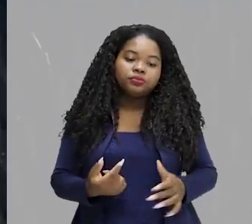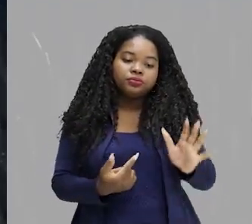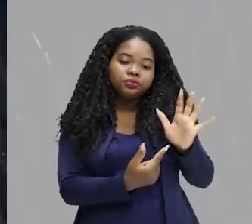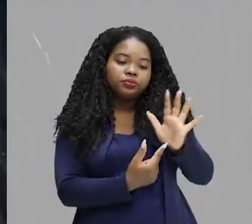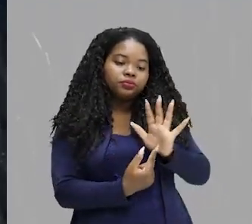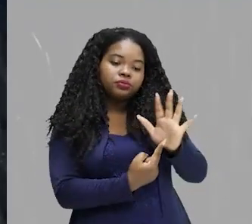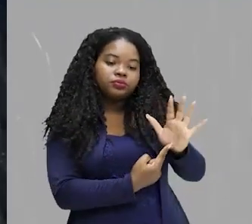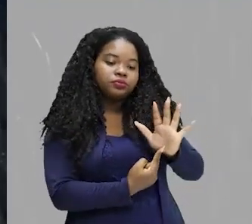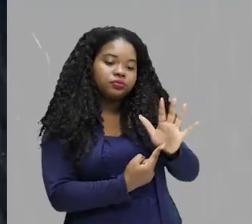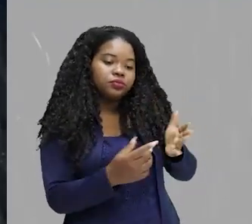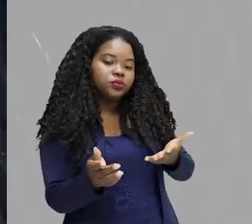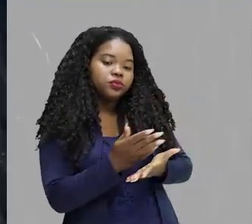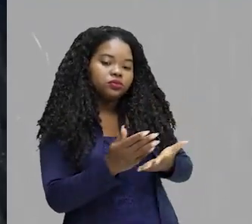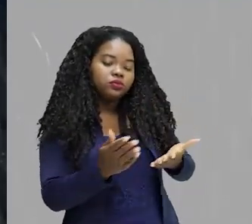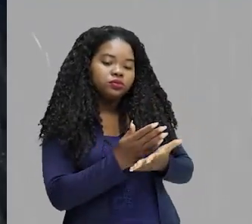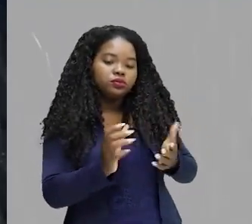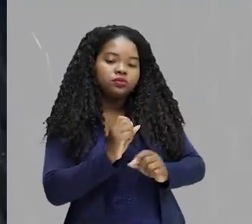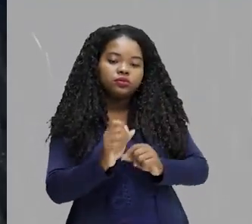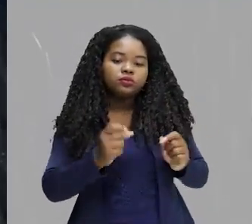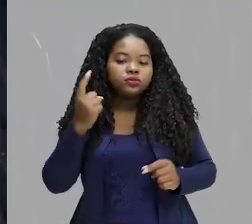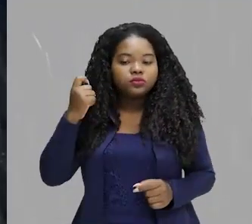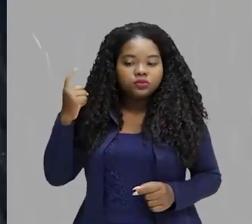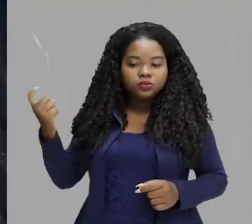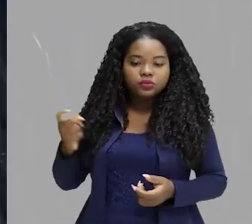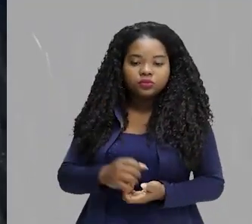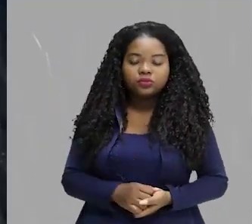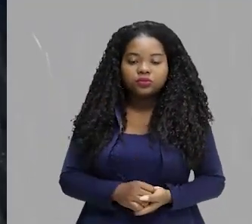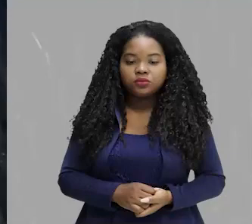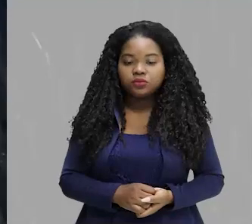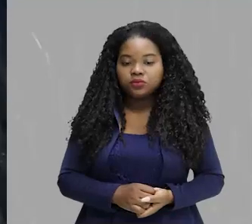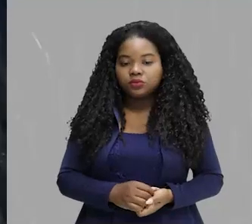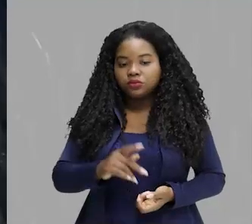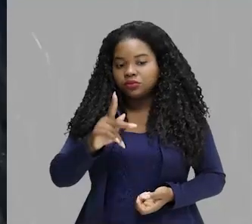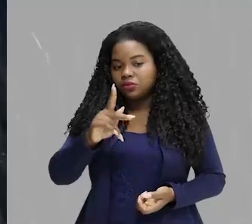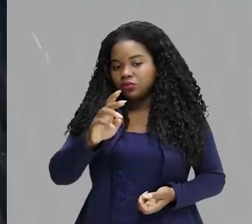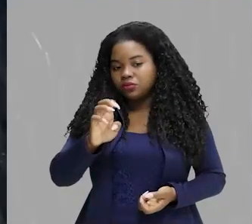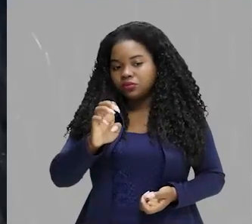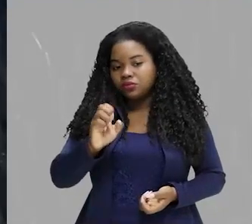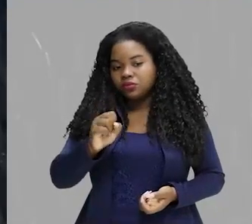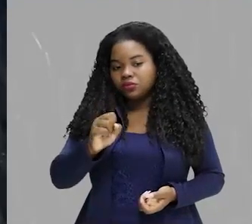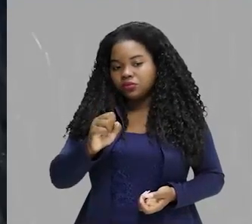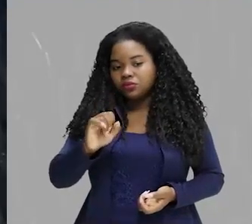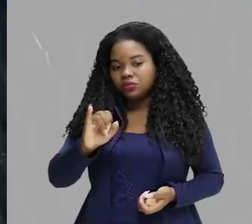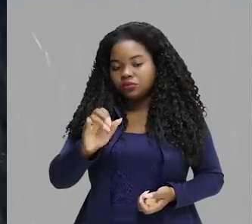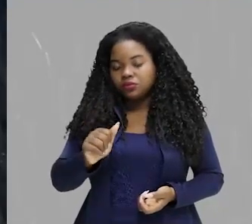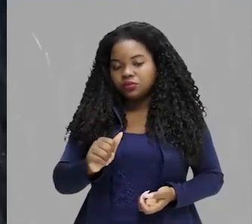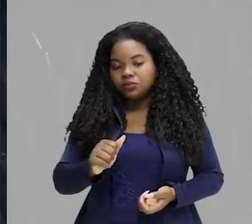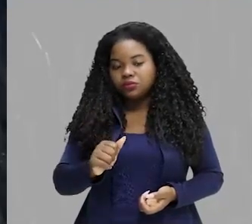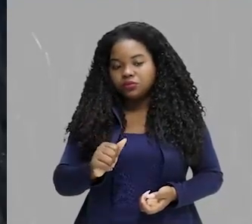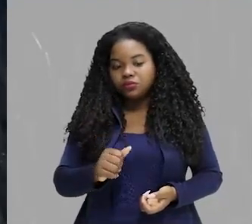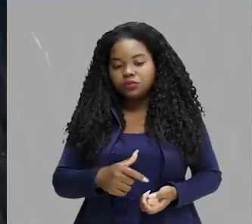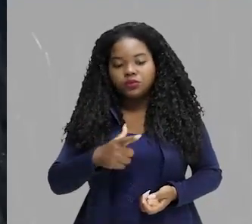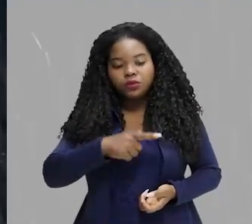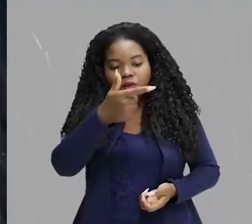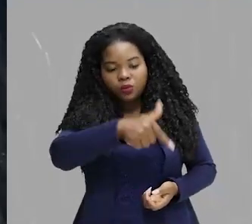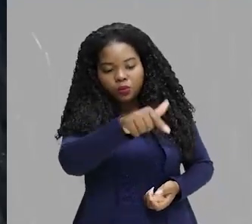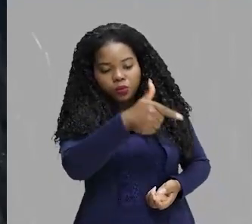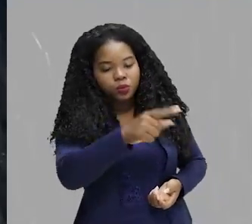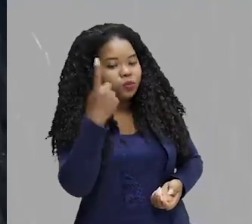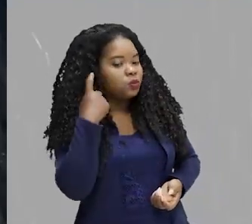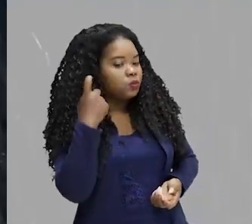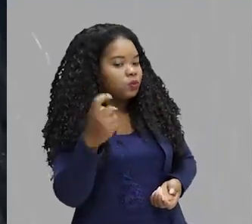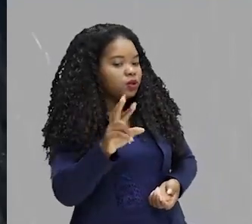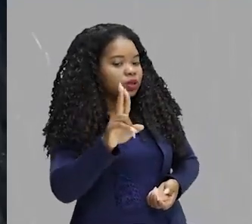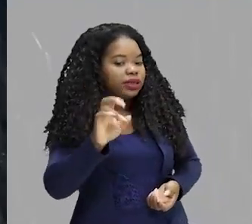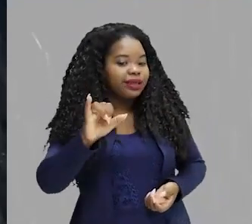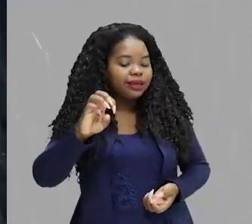demonstrando algumas pontuações de sonoridade. Já no caso da poesia, é comum você observar uma repetição de sons e as